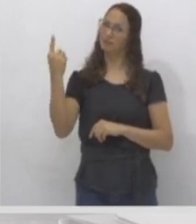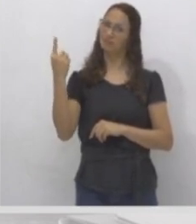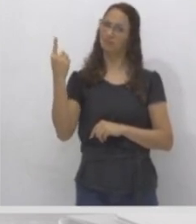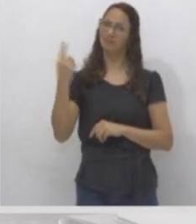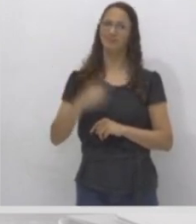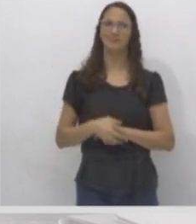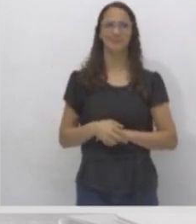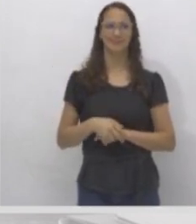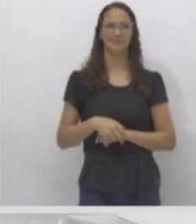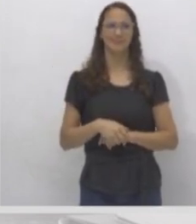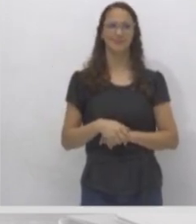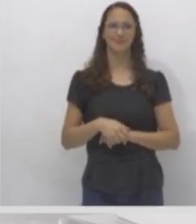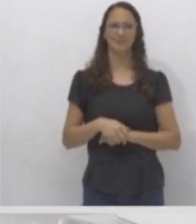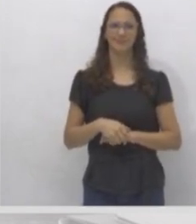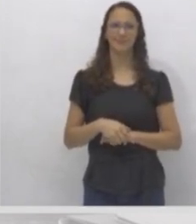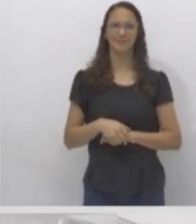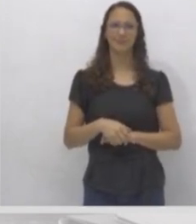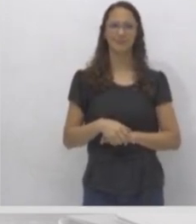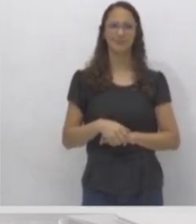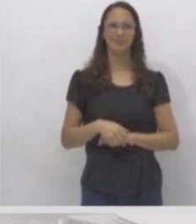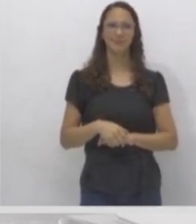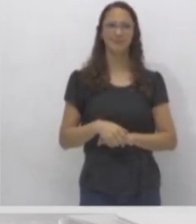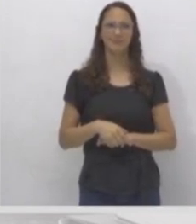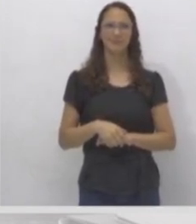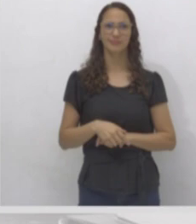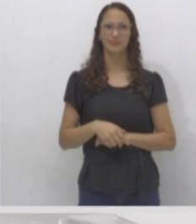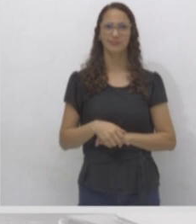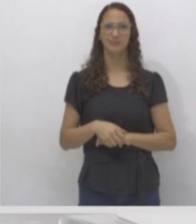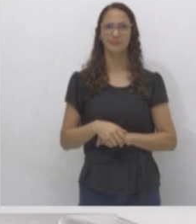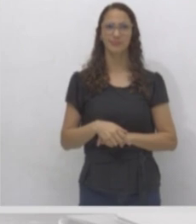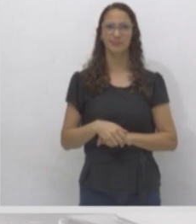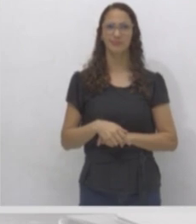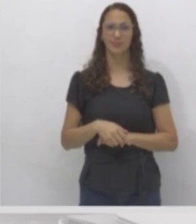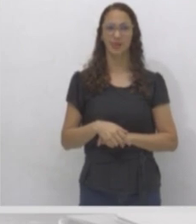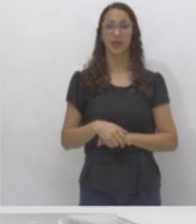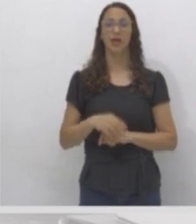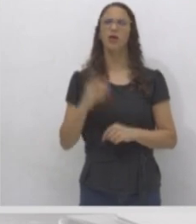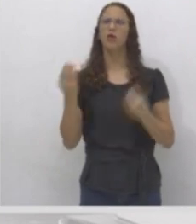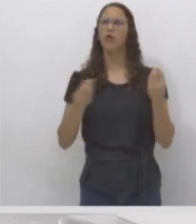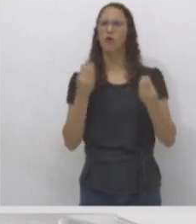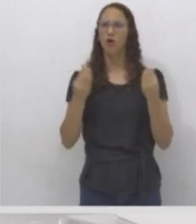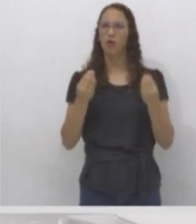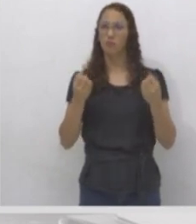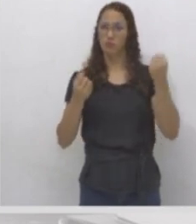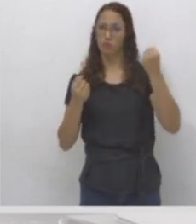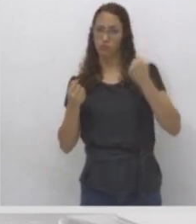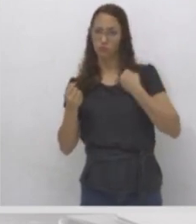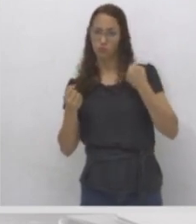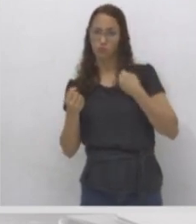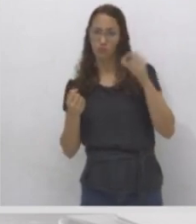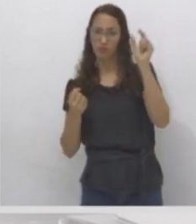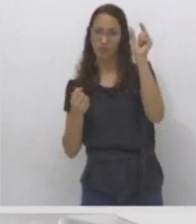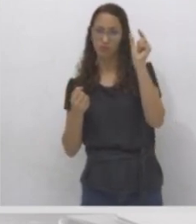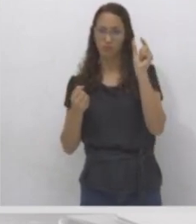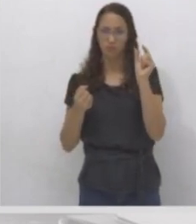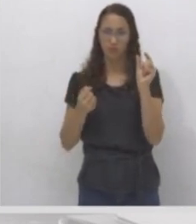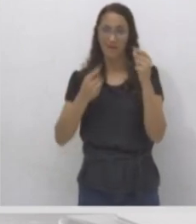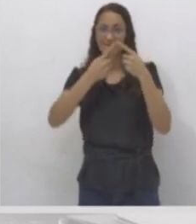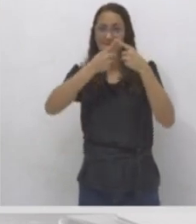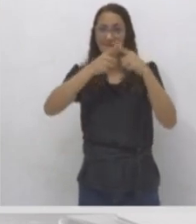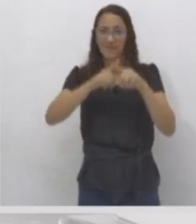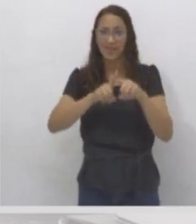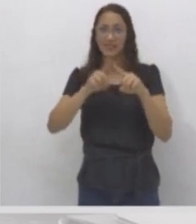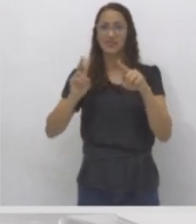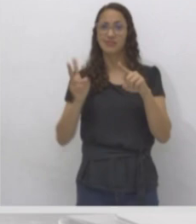é a representação na forma polinomial, o número vezes o valor de cada ordem. E